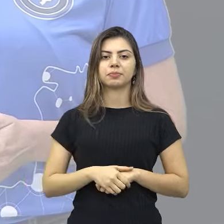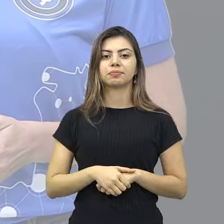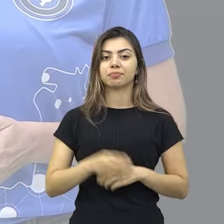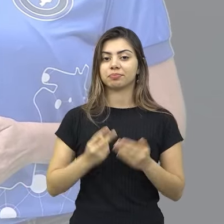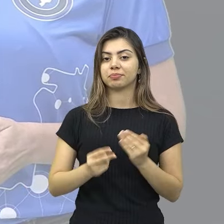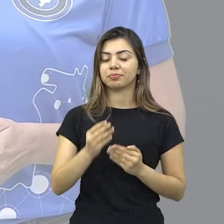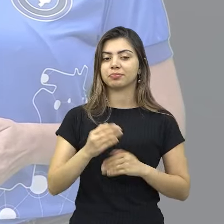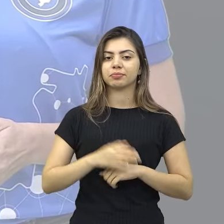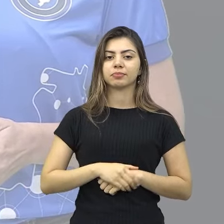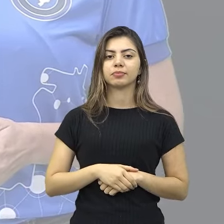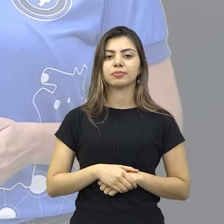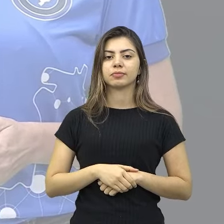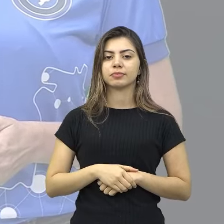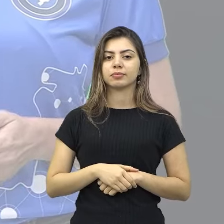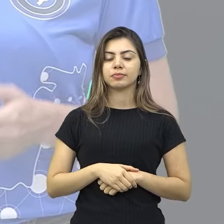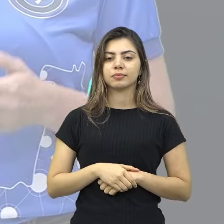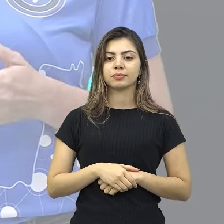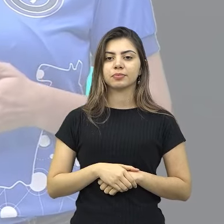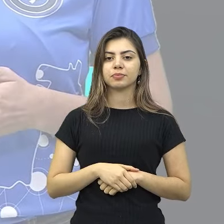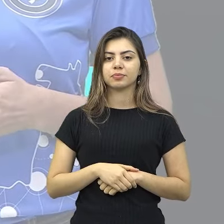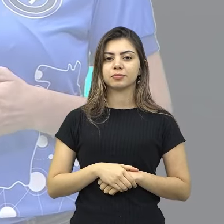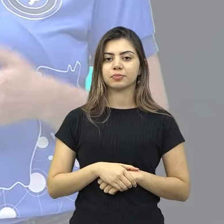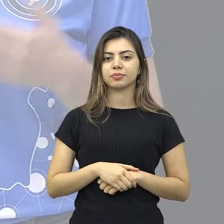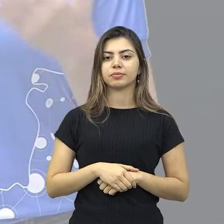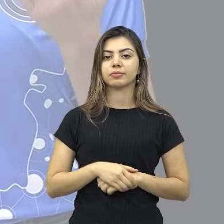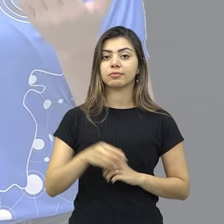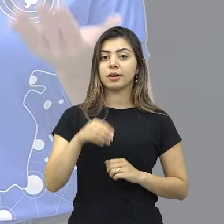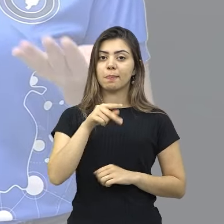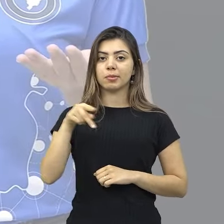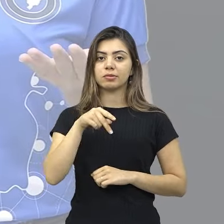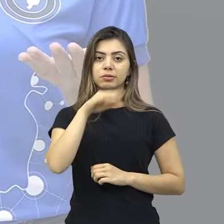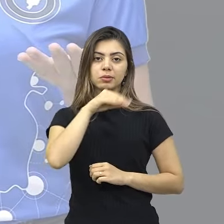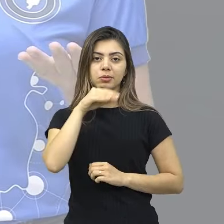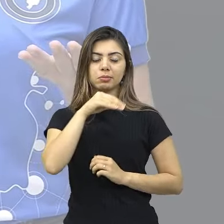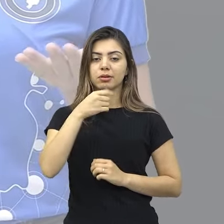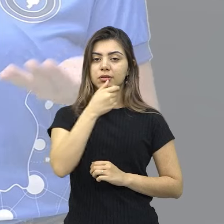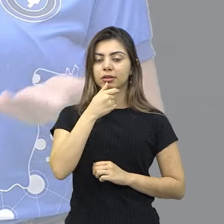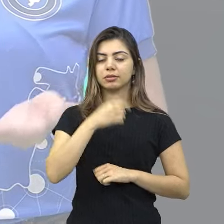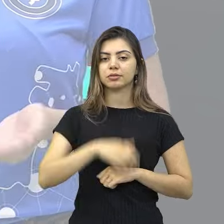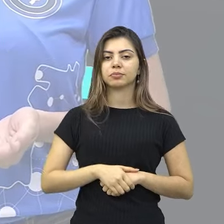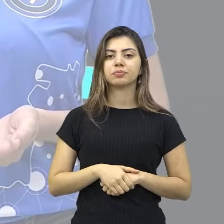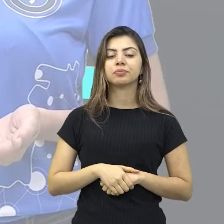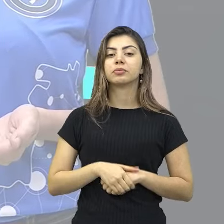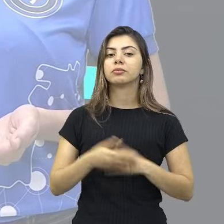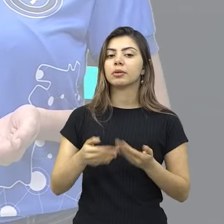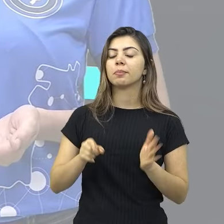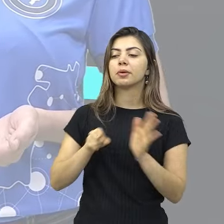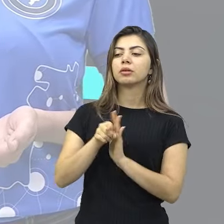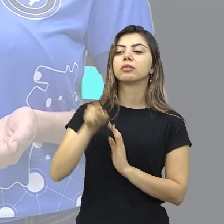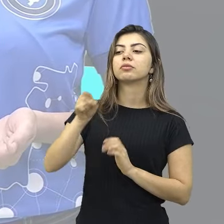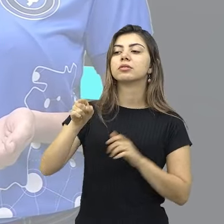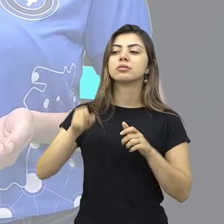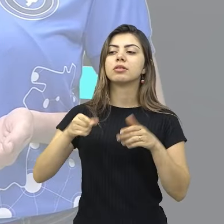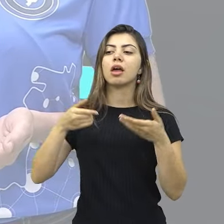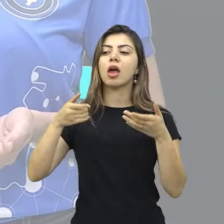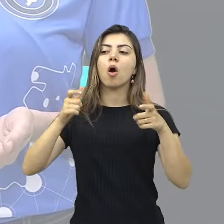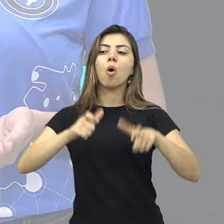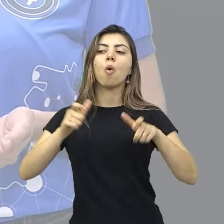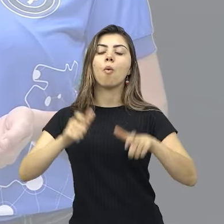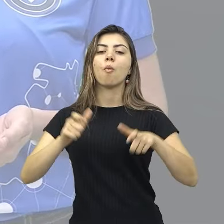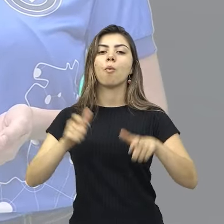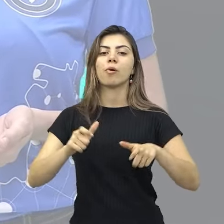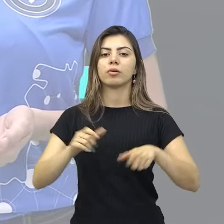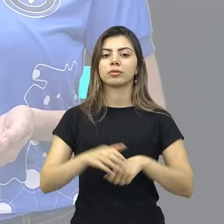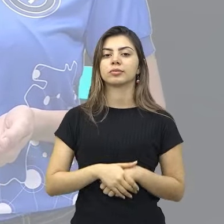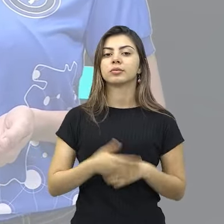a pergunta da nationality. What's your nationality? Qual é a sua nacionalidade? Então, para responder, eu preciso desses elementos aqui,